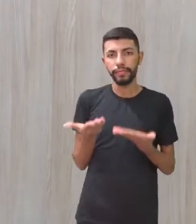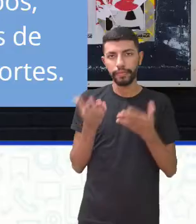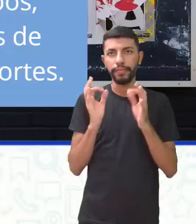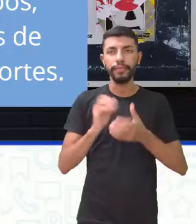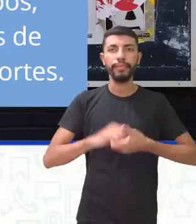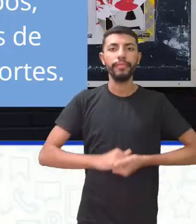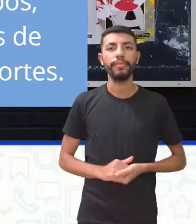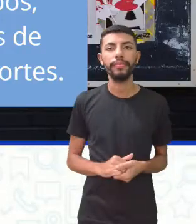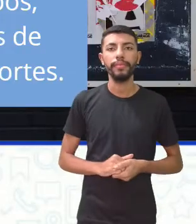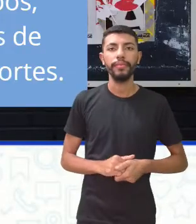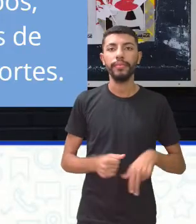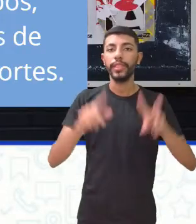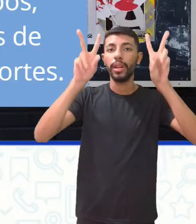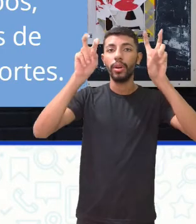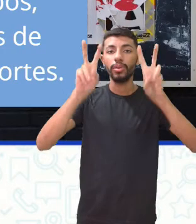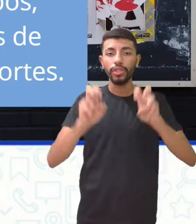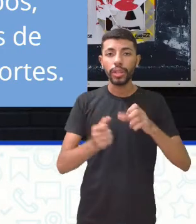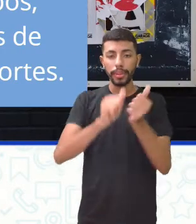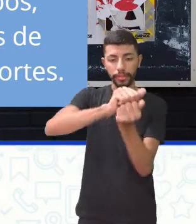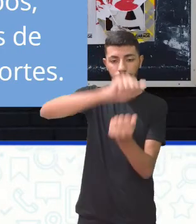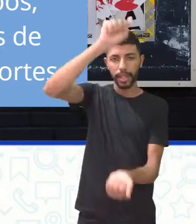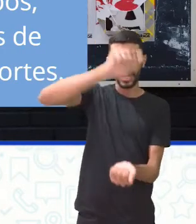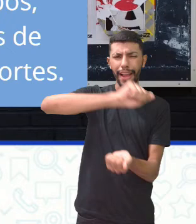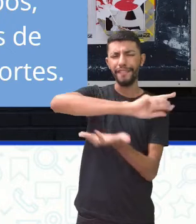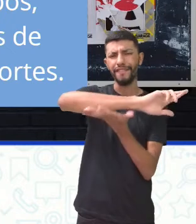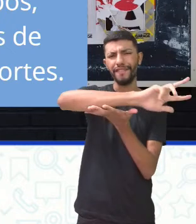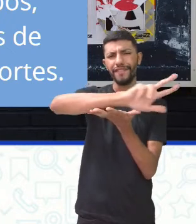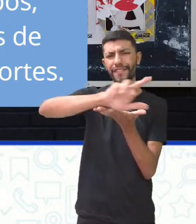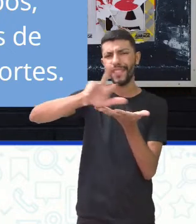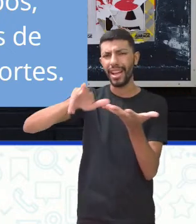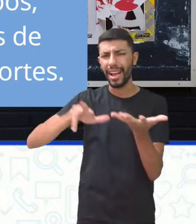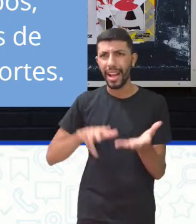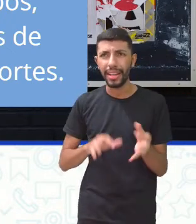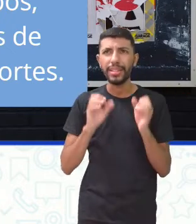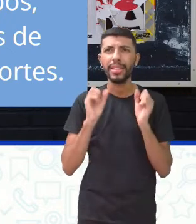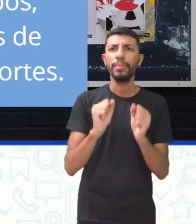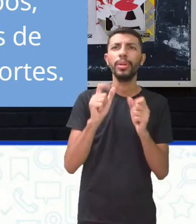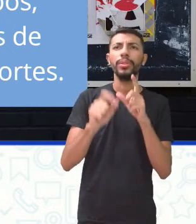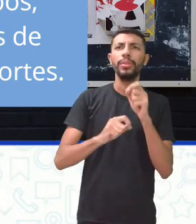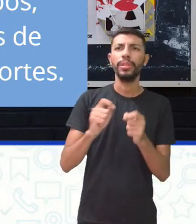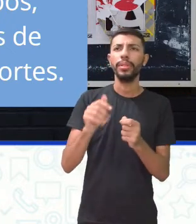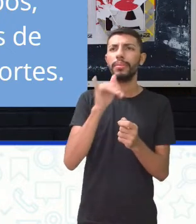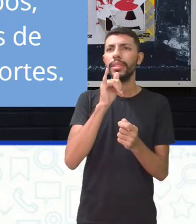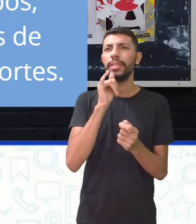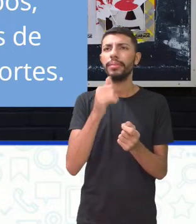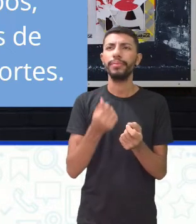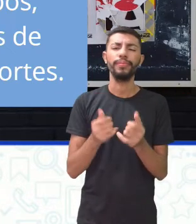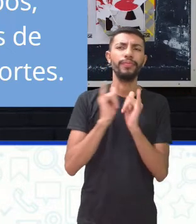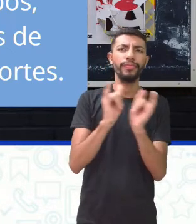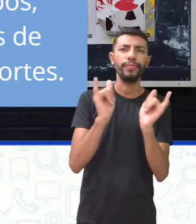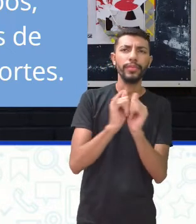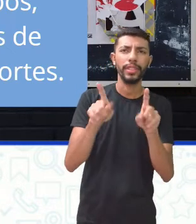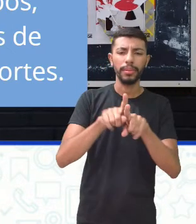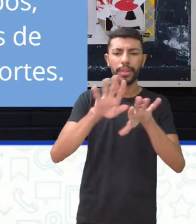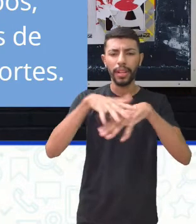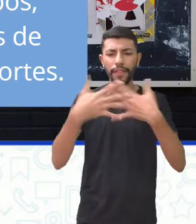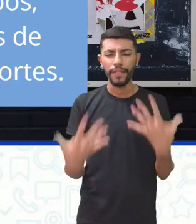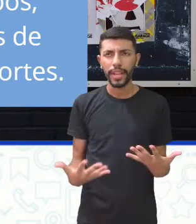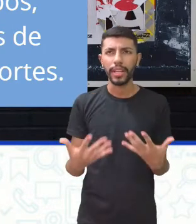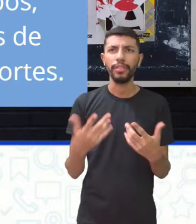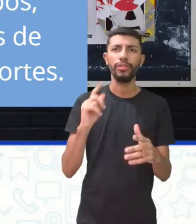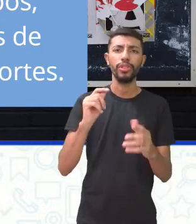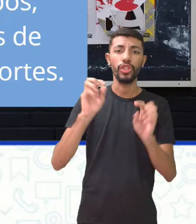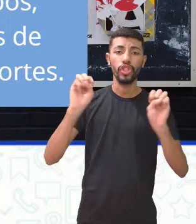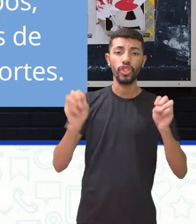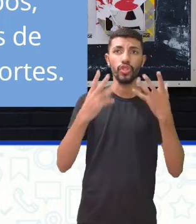Os temas dos cartazes são os mais diversos, né, minha gente? Além de propagar a publicidade de eventos e shows pagos, eles também servem para atrair pessoas para